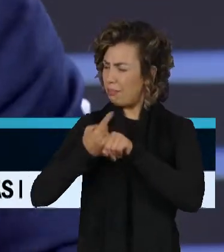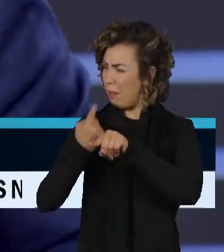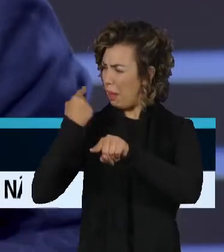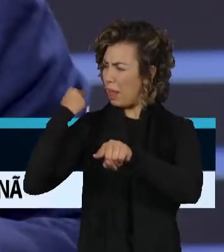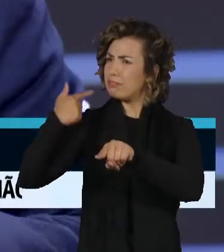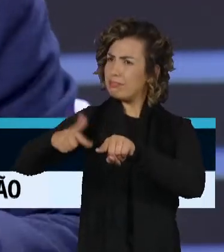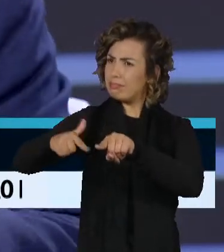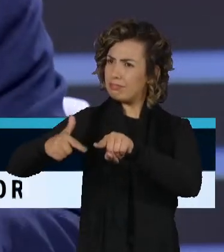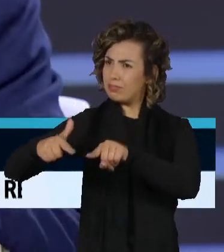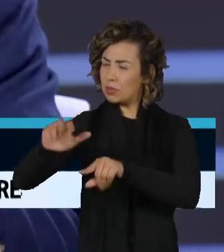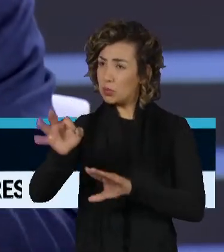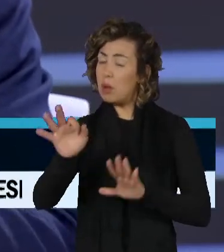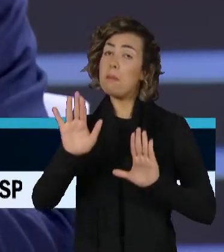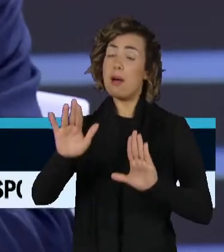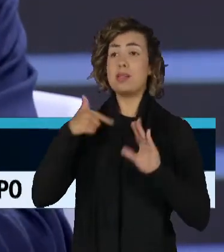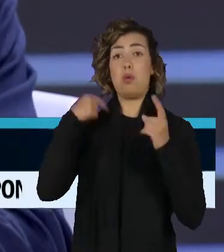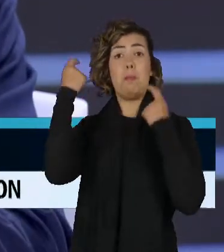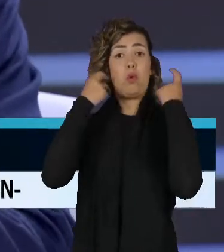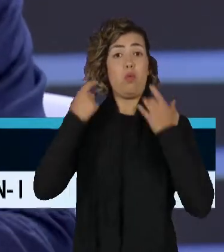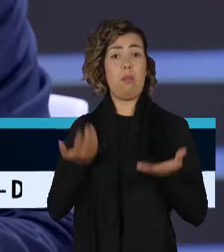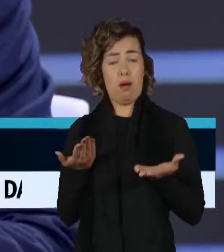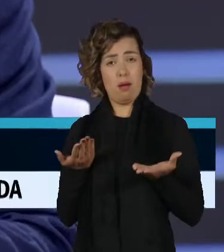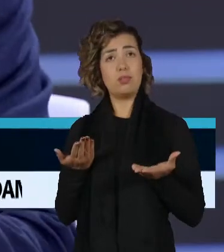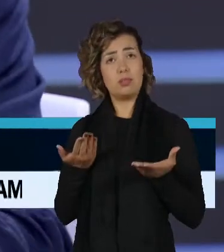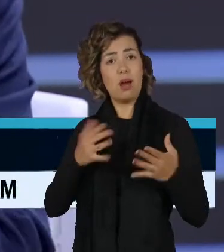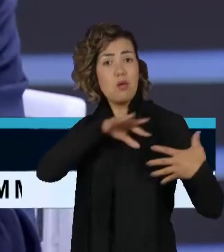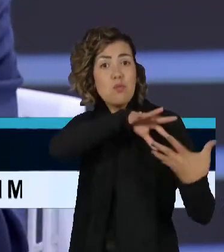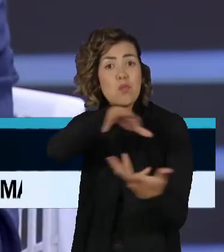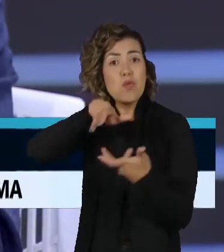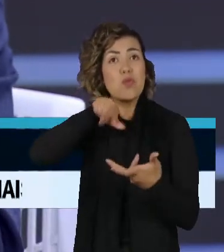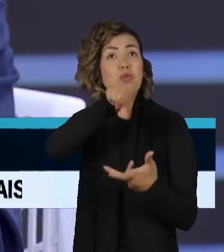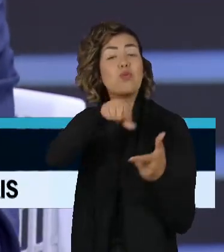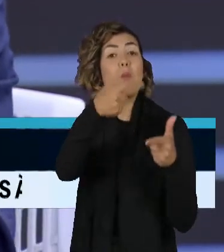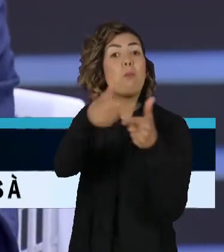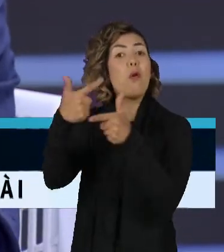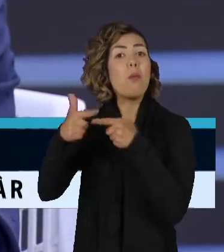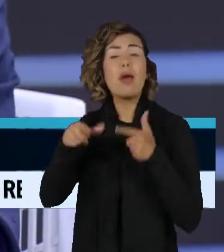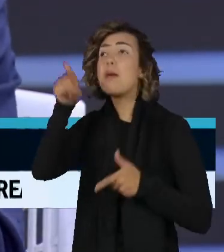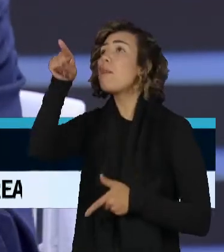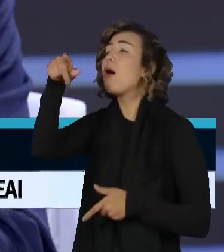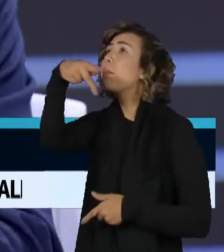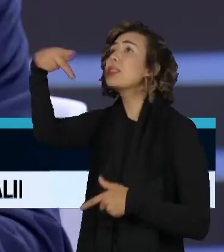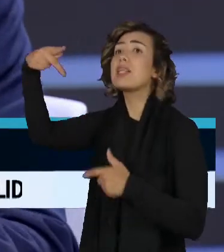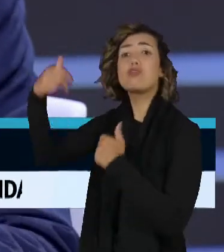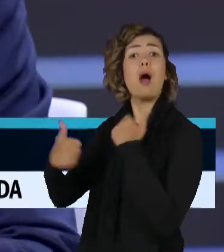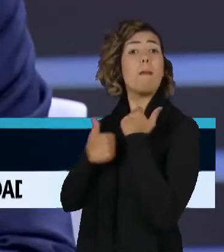gera preocupação. Quer dizer, o mundo tem um problema de representação